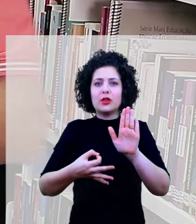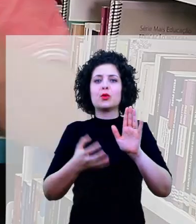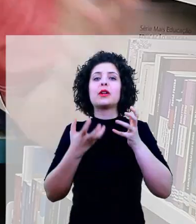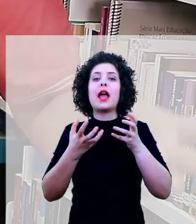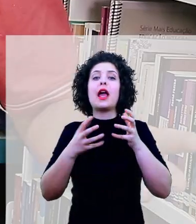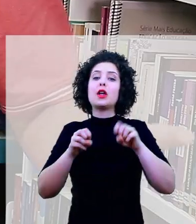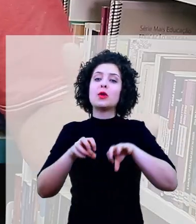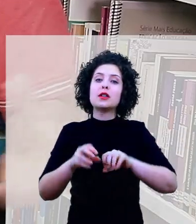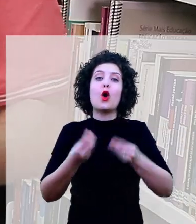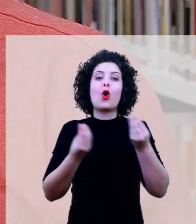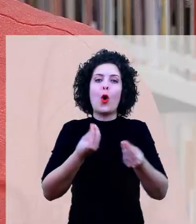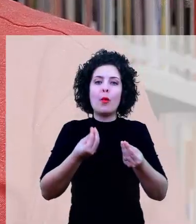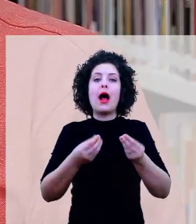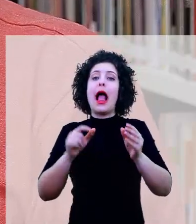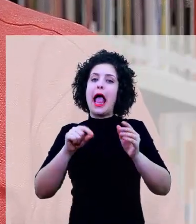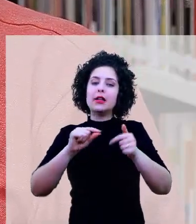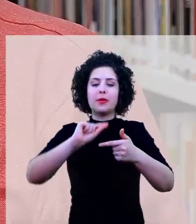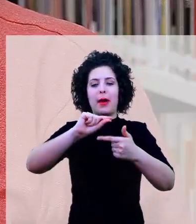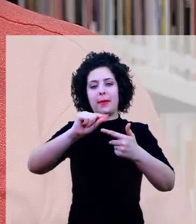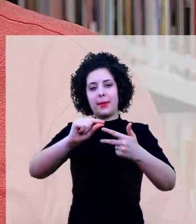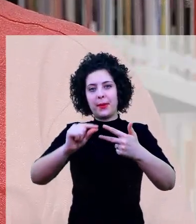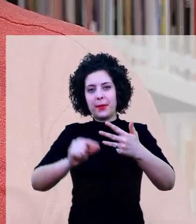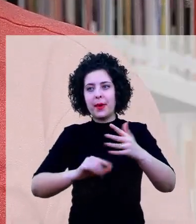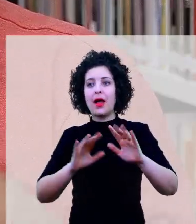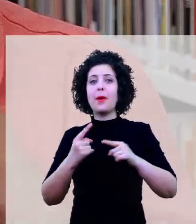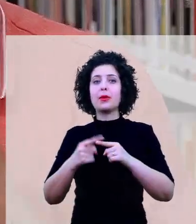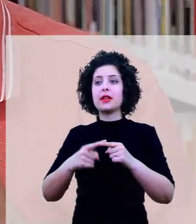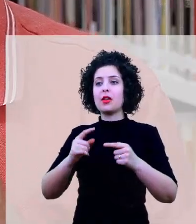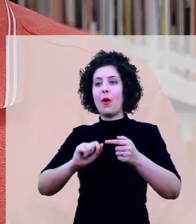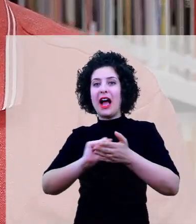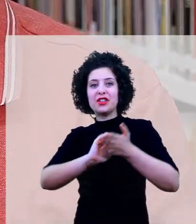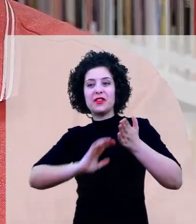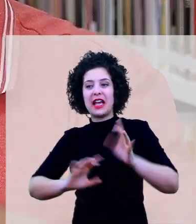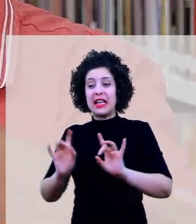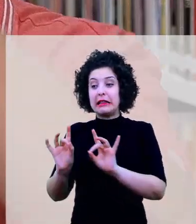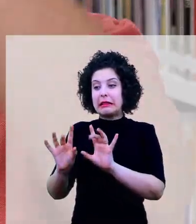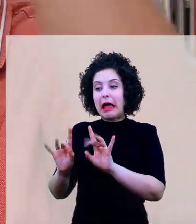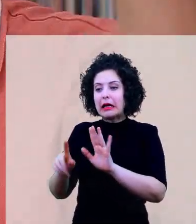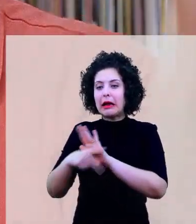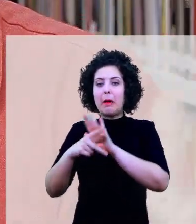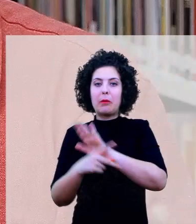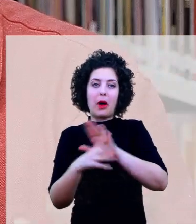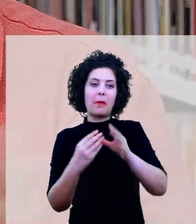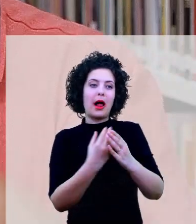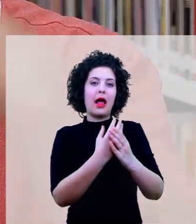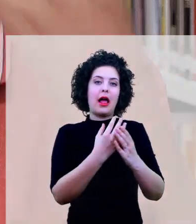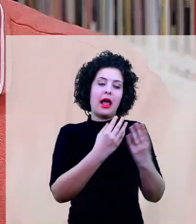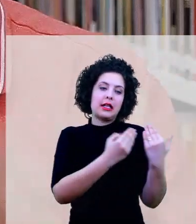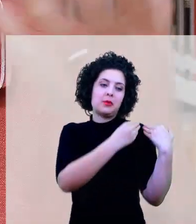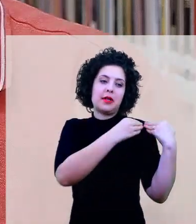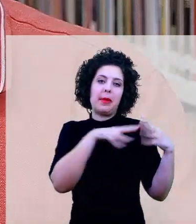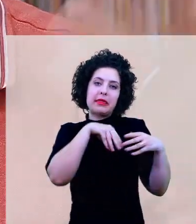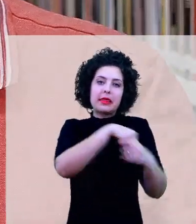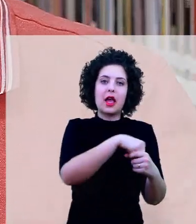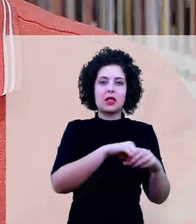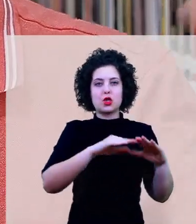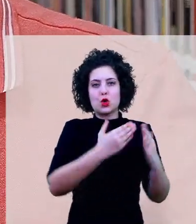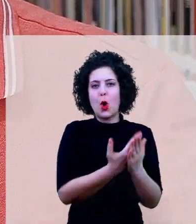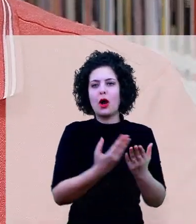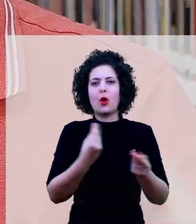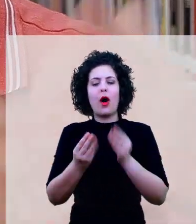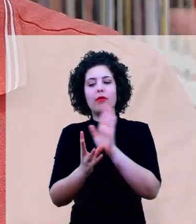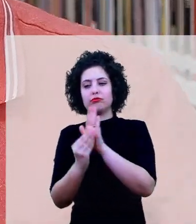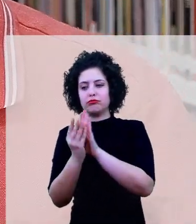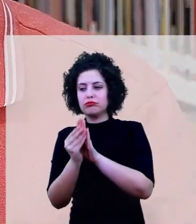termos de educação é este. Porque senão nós vamos substituir uma atividade que é técnica, ou seja, qual é o currículo que é capaz de garantir a